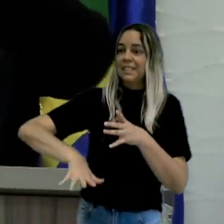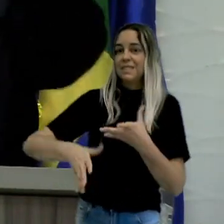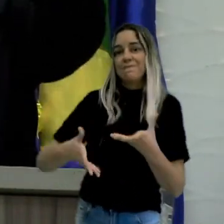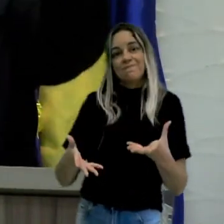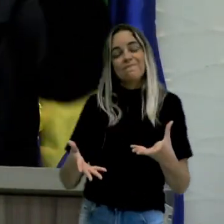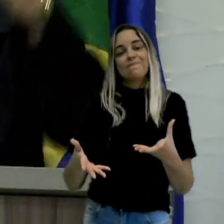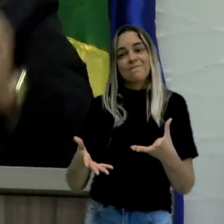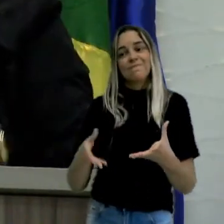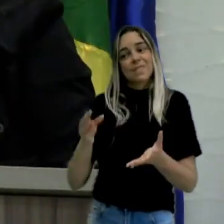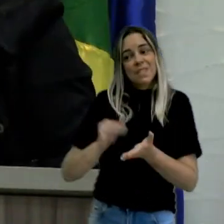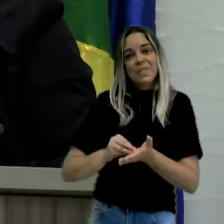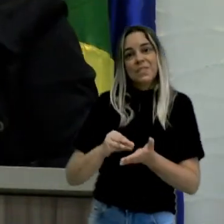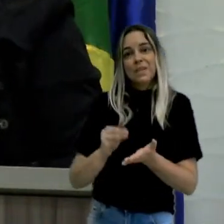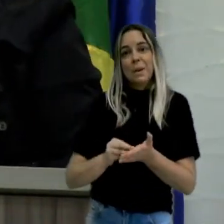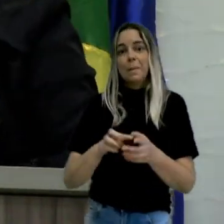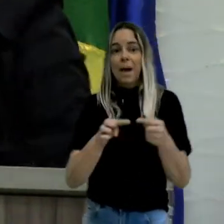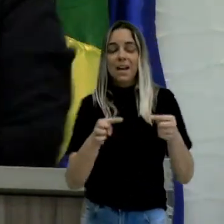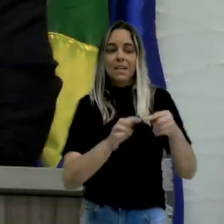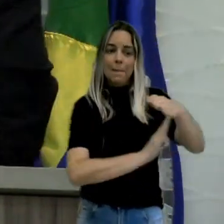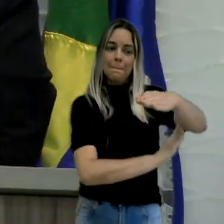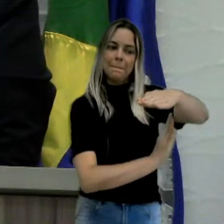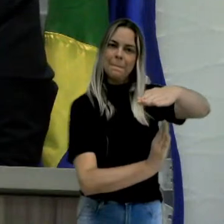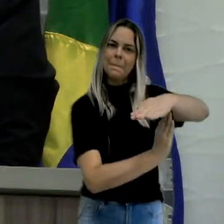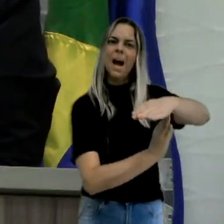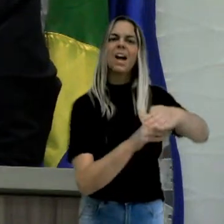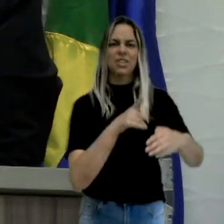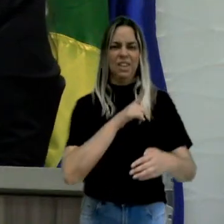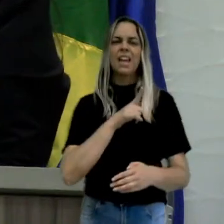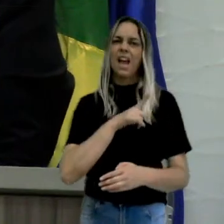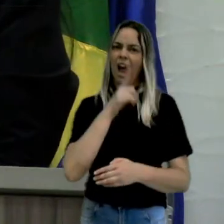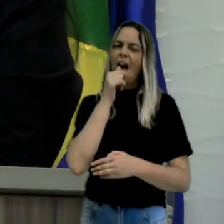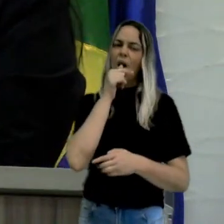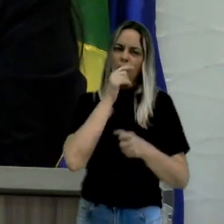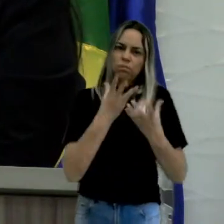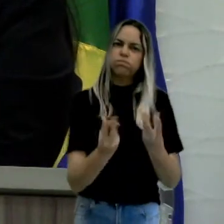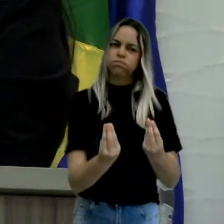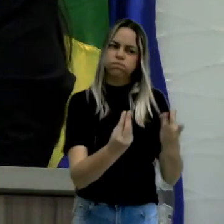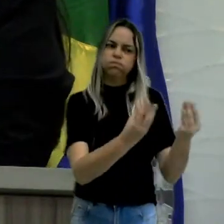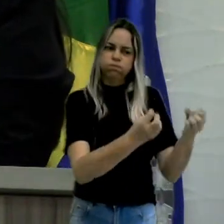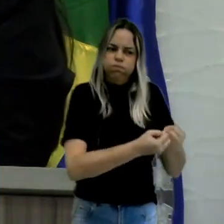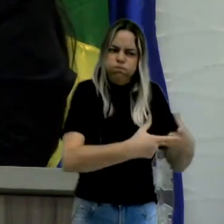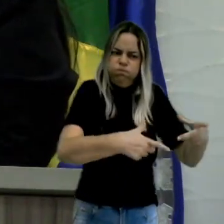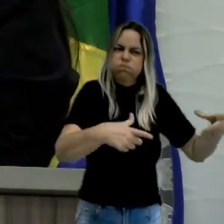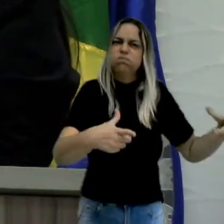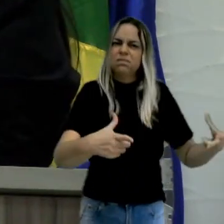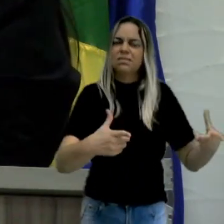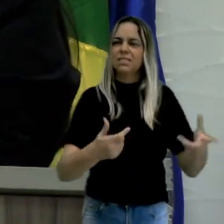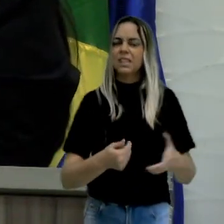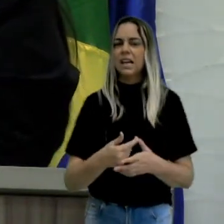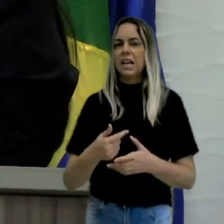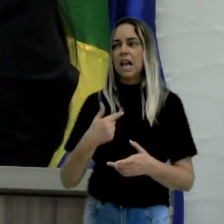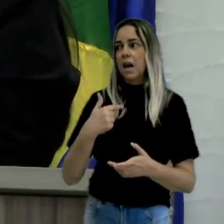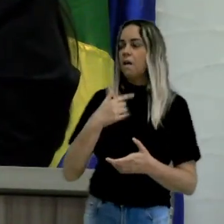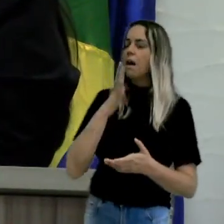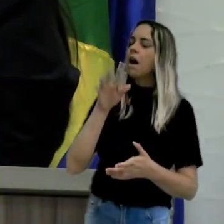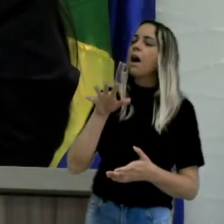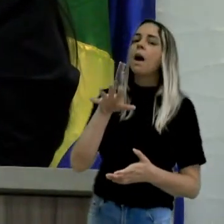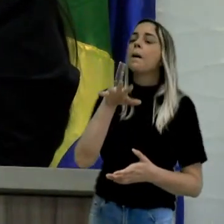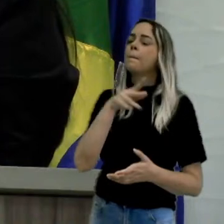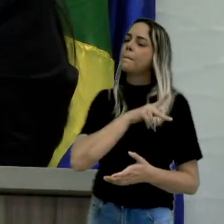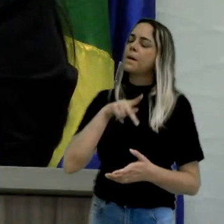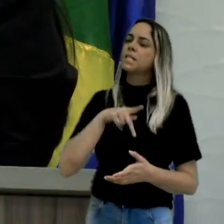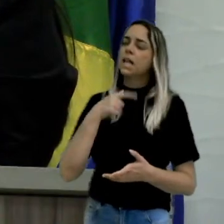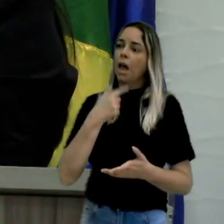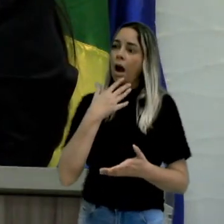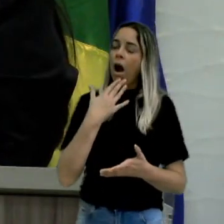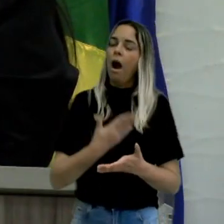um pode ir lá e a barragem está cheia. Agora, o que me chama a atenção também, senhor presidente, e o senhor